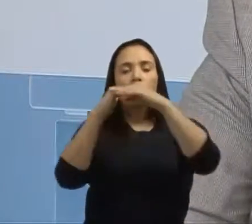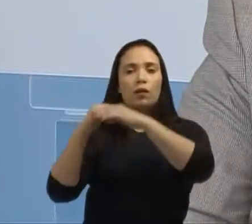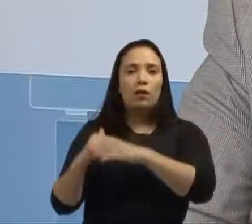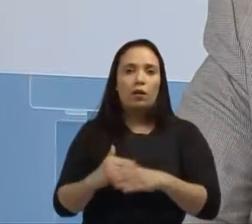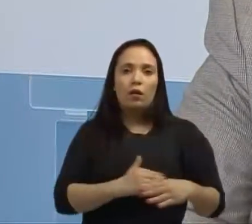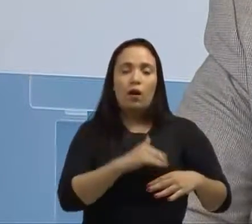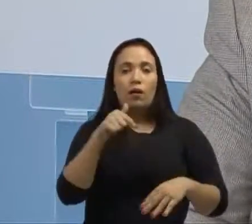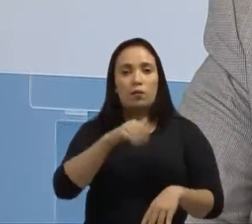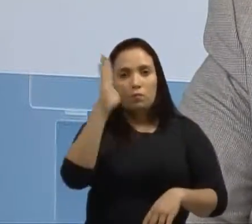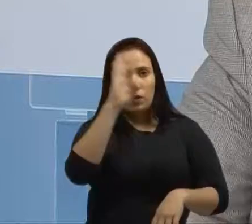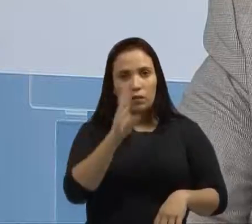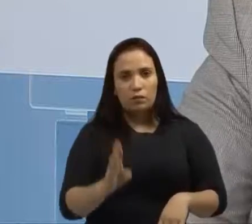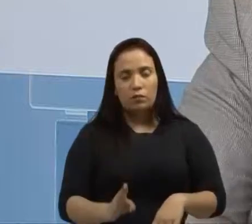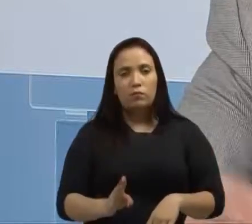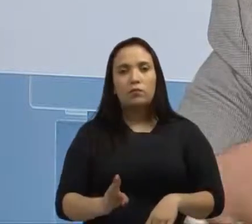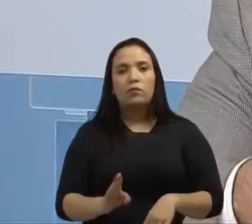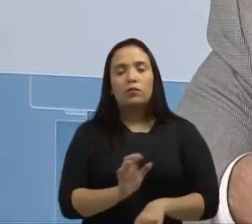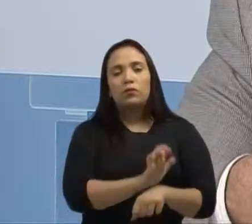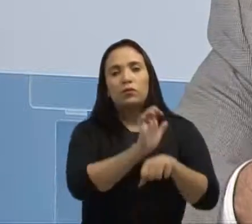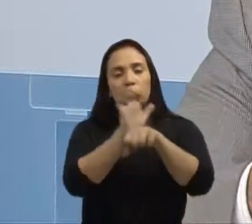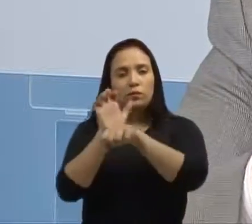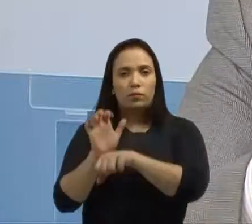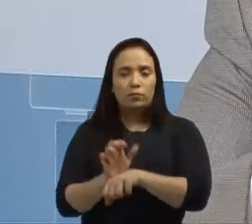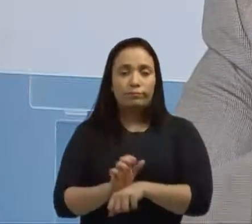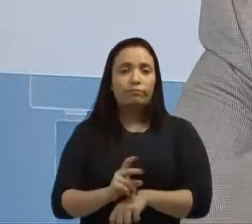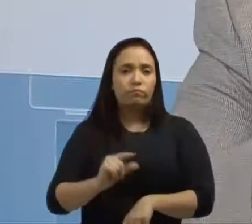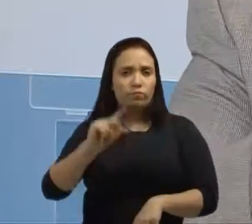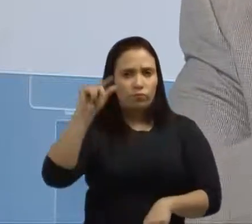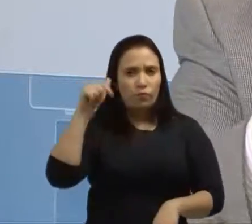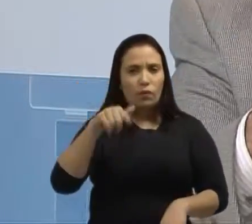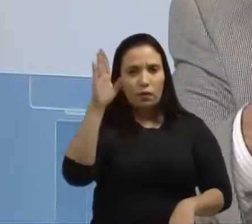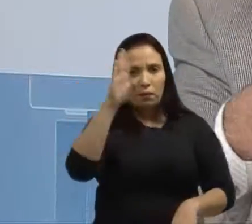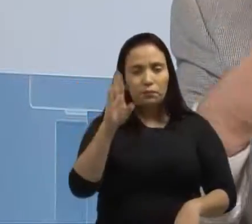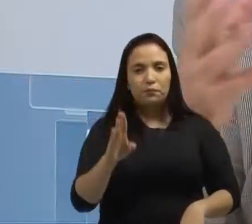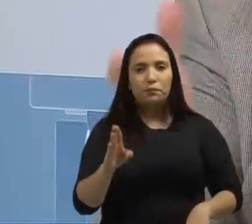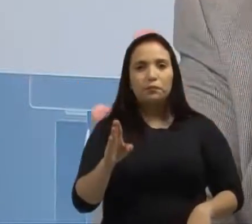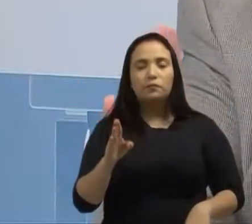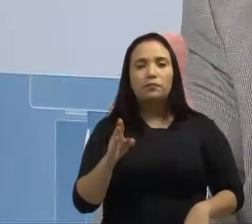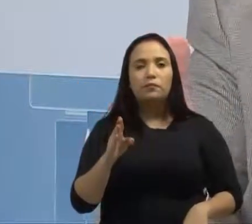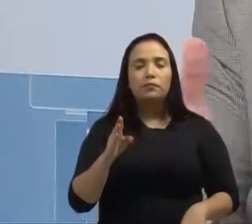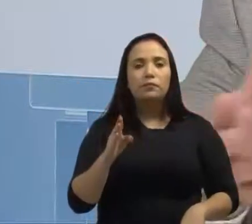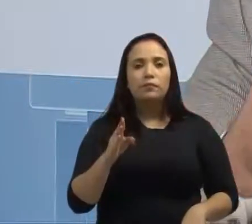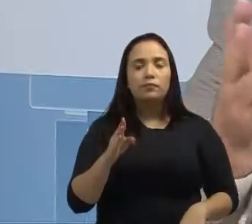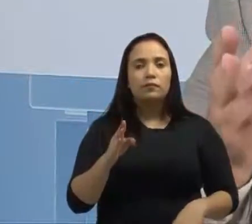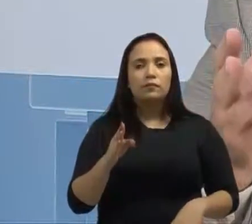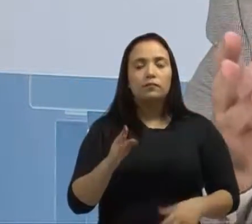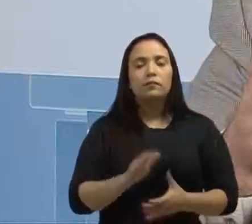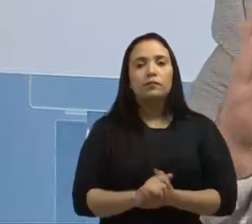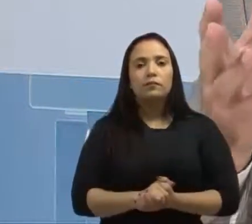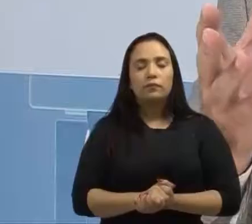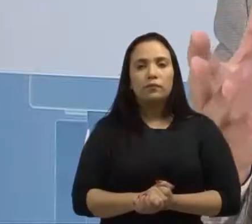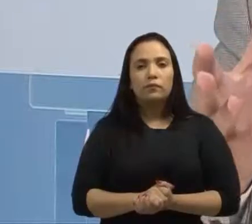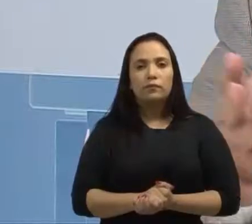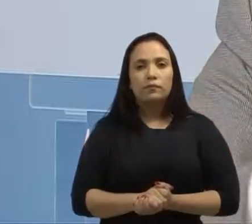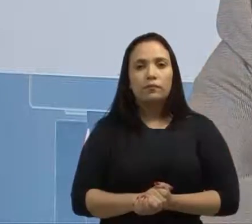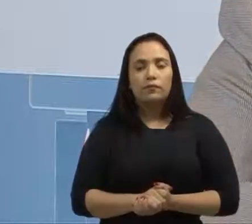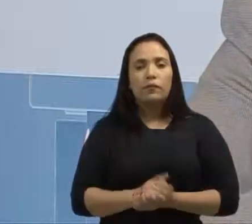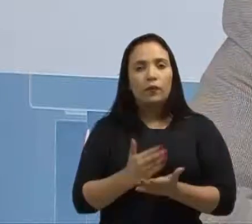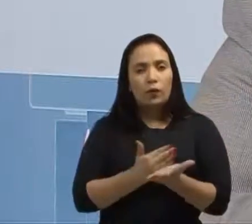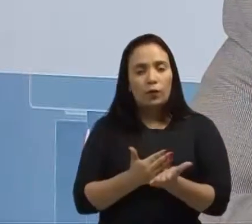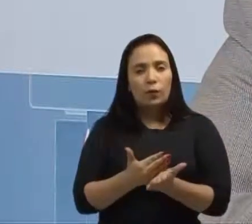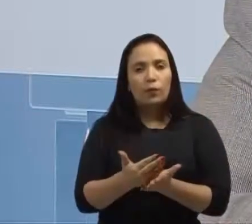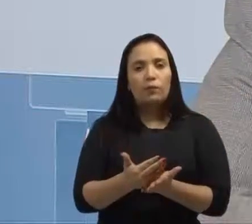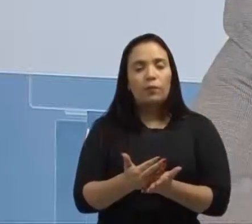uma federação feita de estados. Antigamente o Brasil era chamado Estados Unidos do Brasil. Tem gente que não sabe disso, mas no